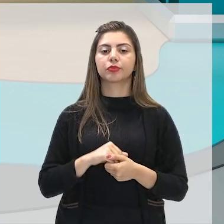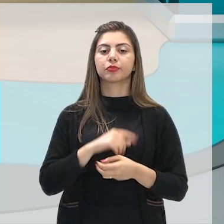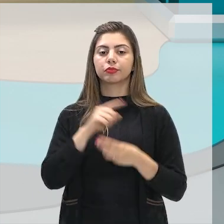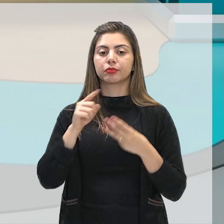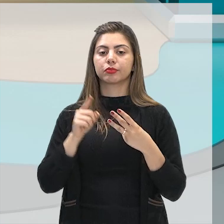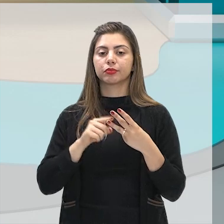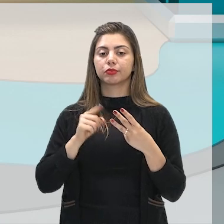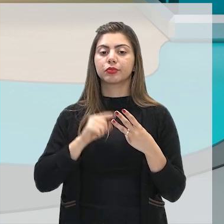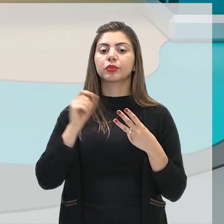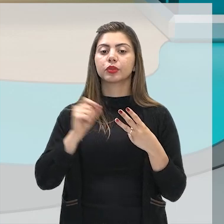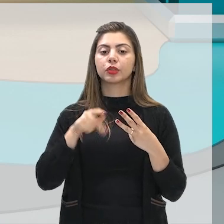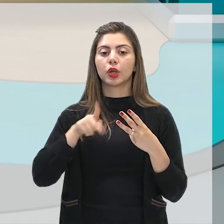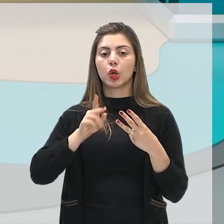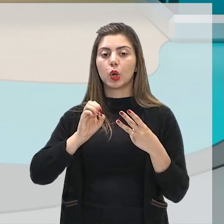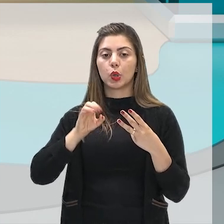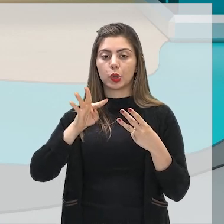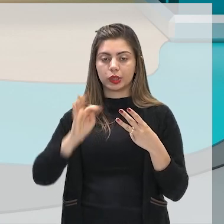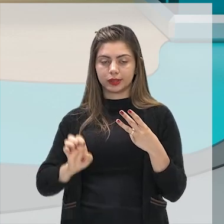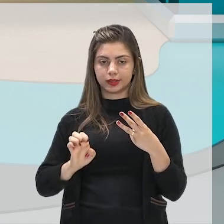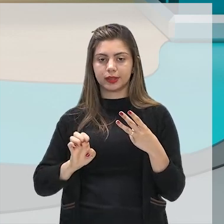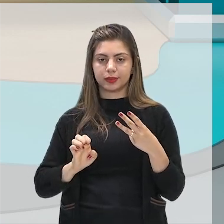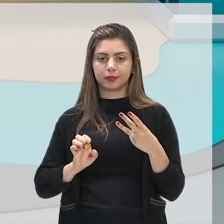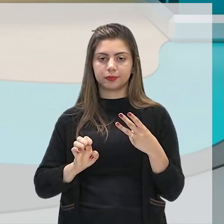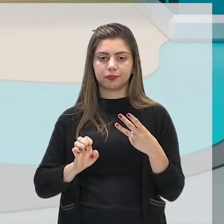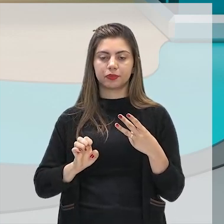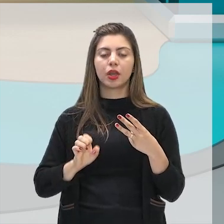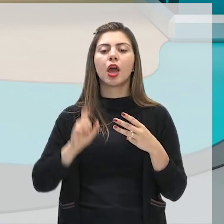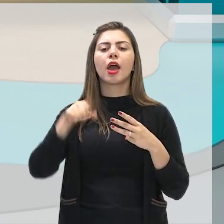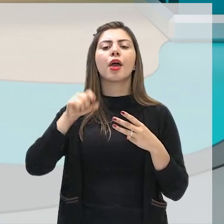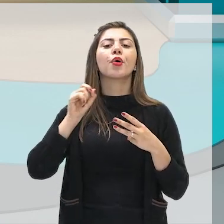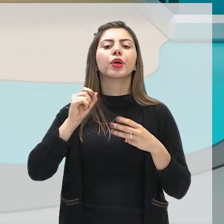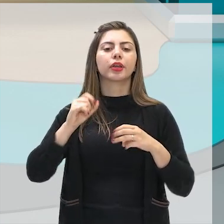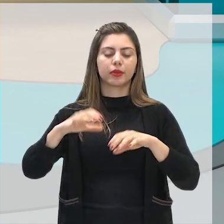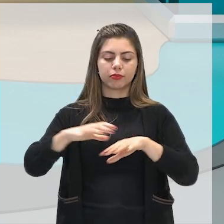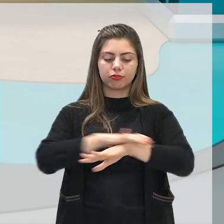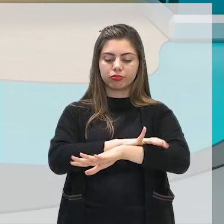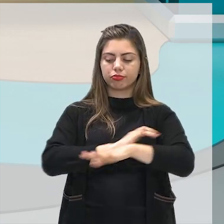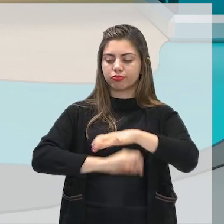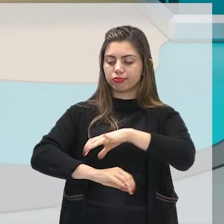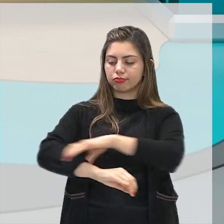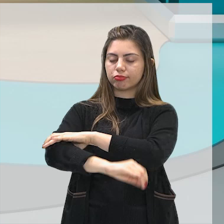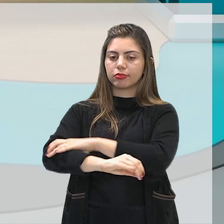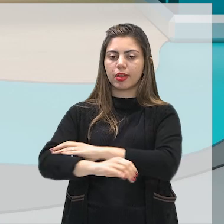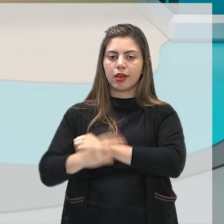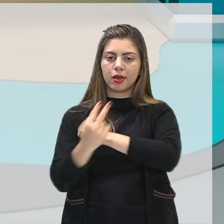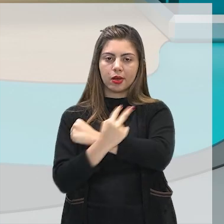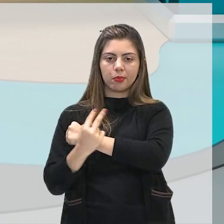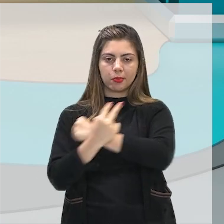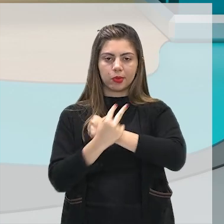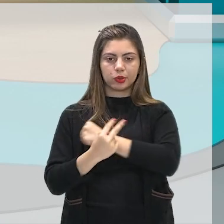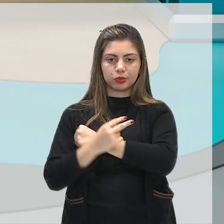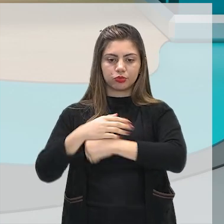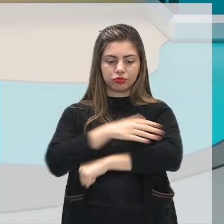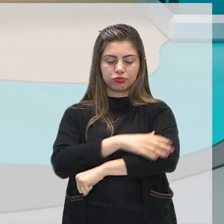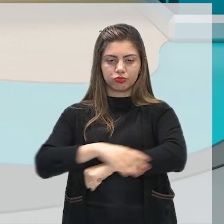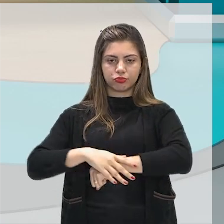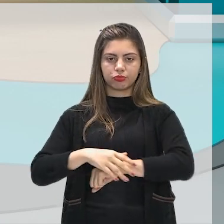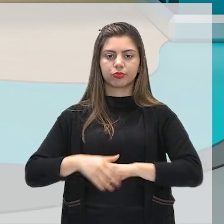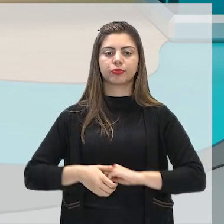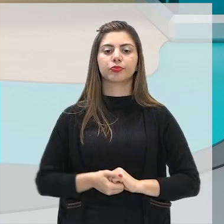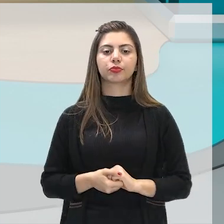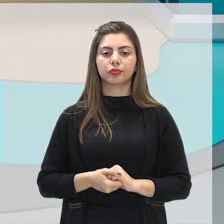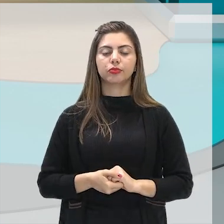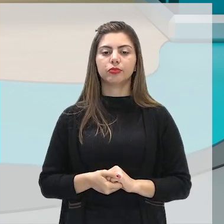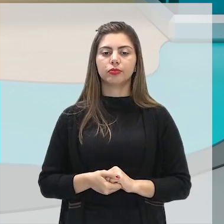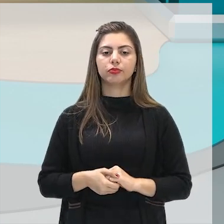temos os kotês ou kotê, que são luvas que vão fazer a proteção do nosso antebraço.